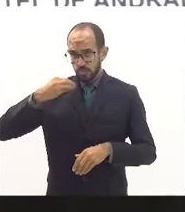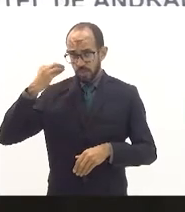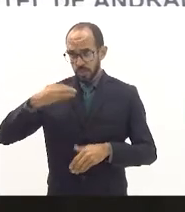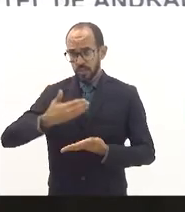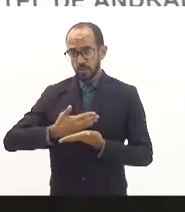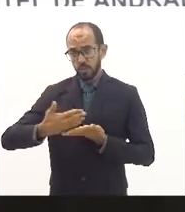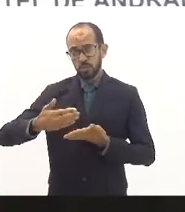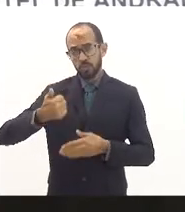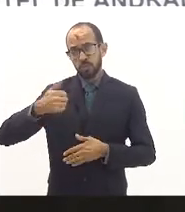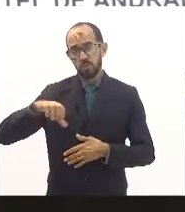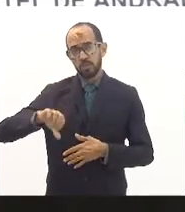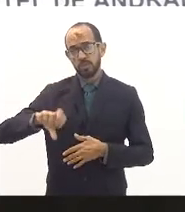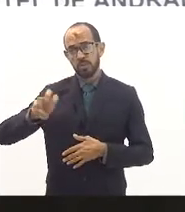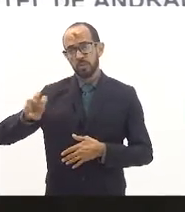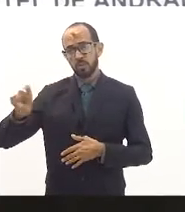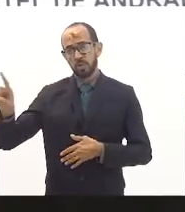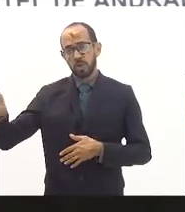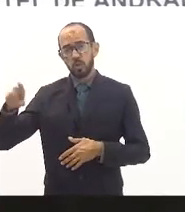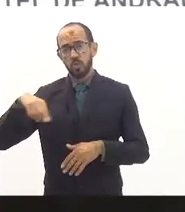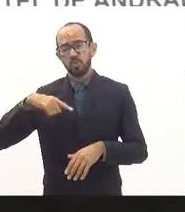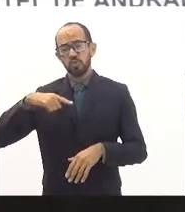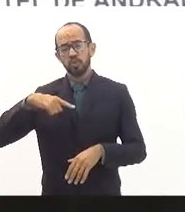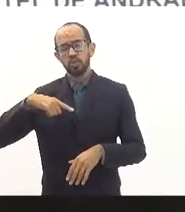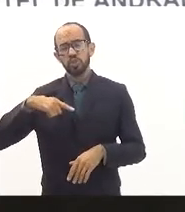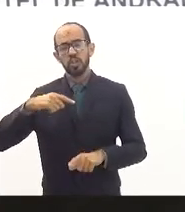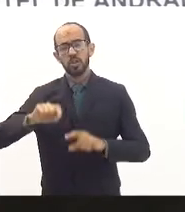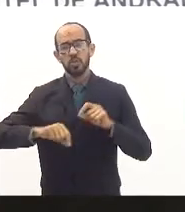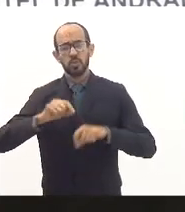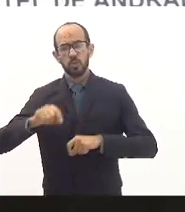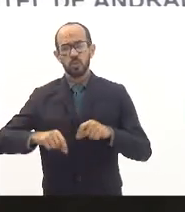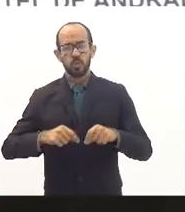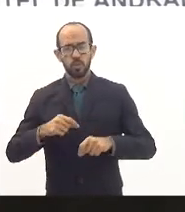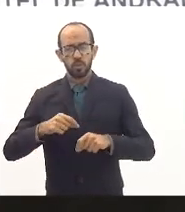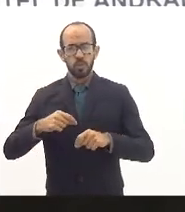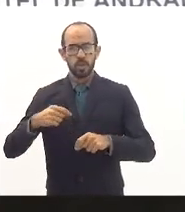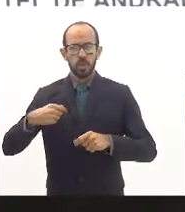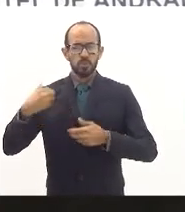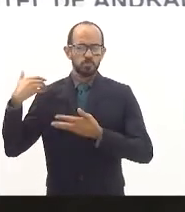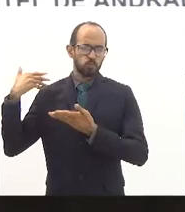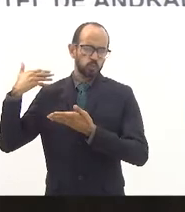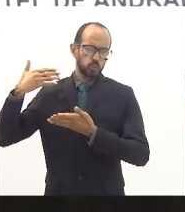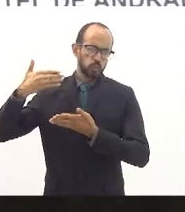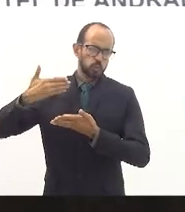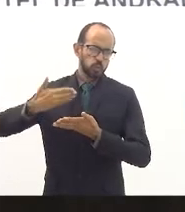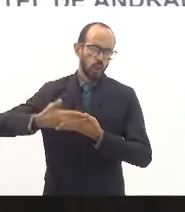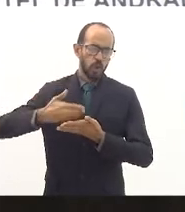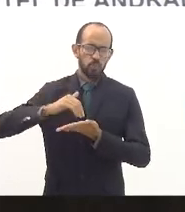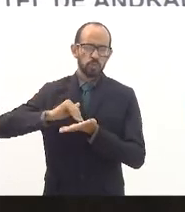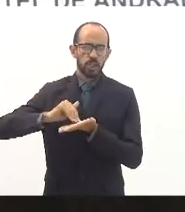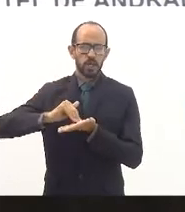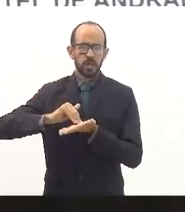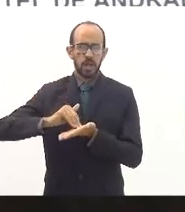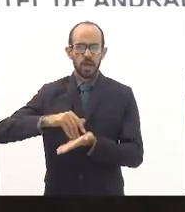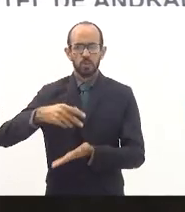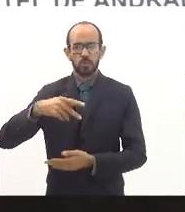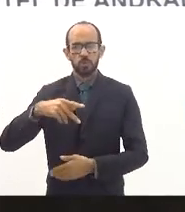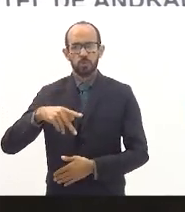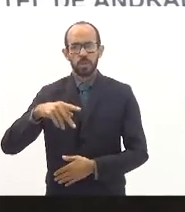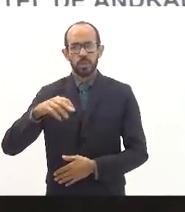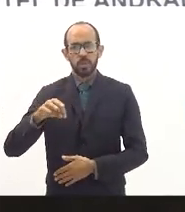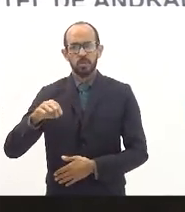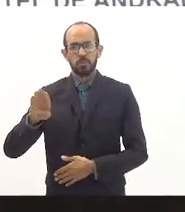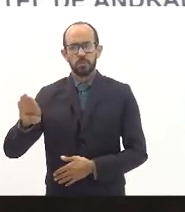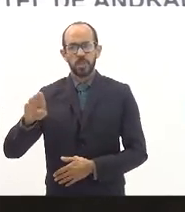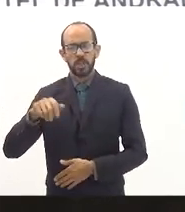1951, acumulou rica experiência como secretário-geral do PTB, deputado federal por